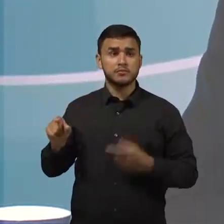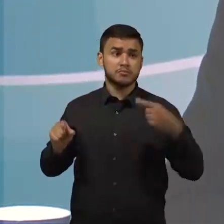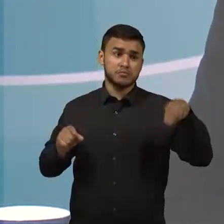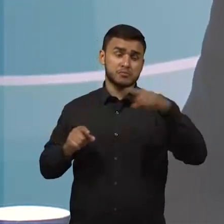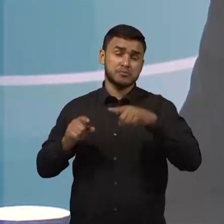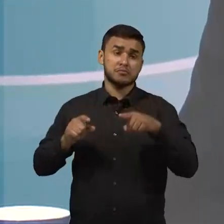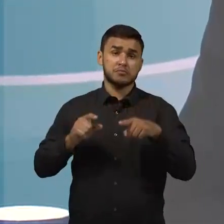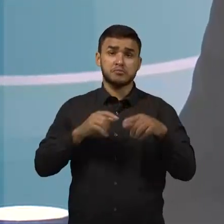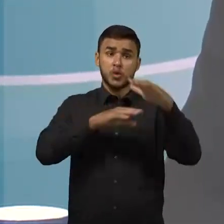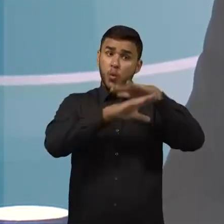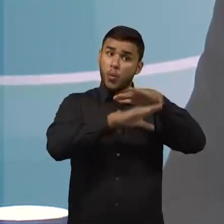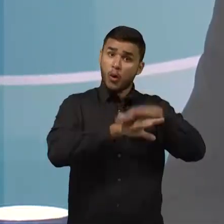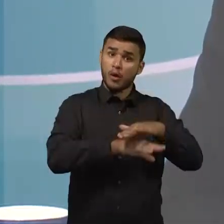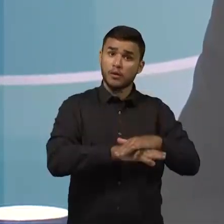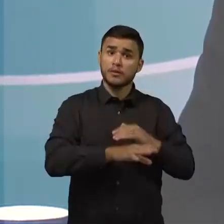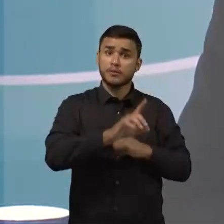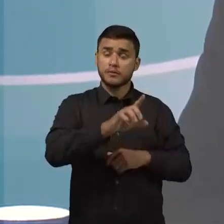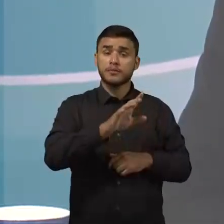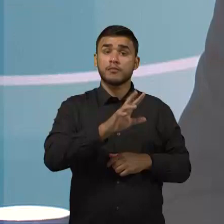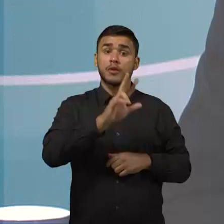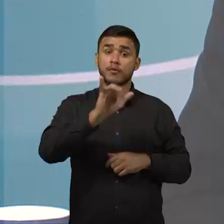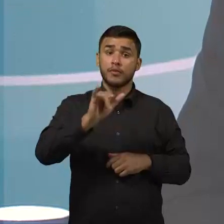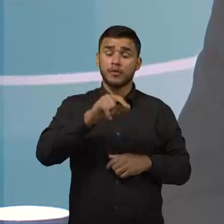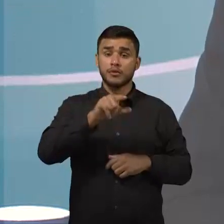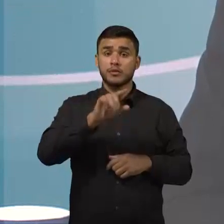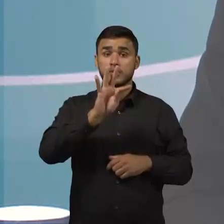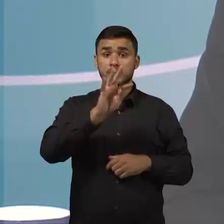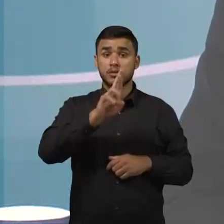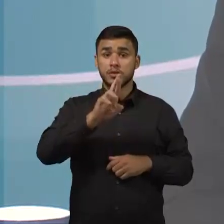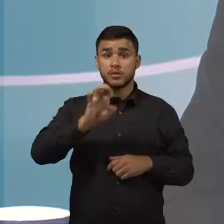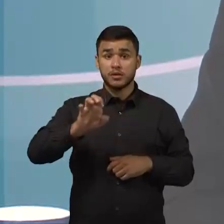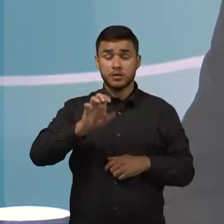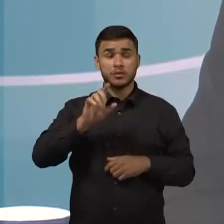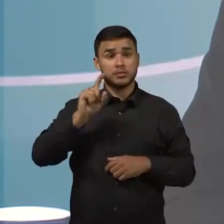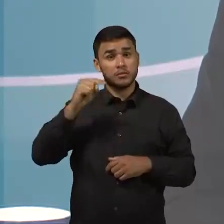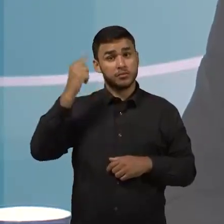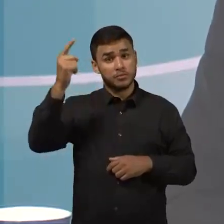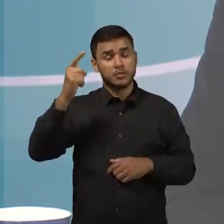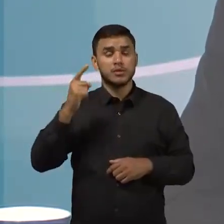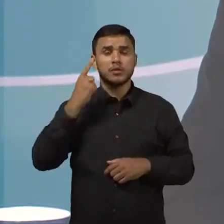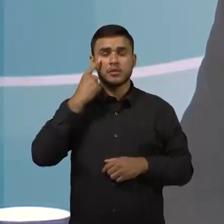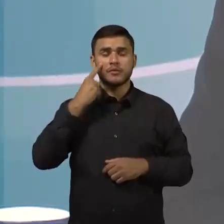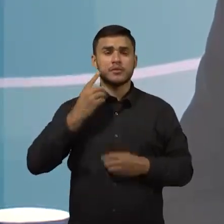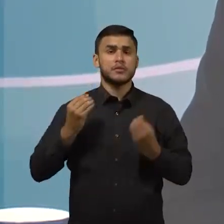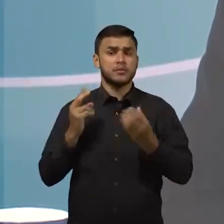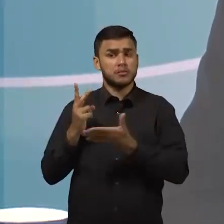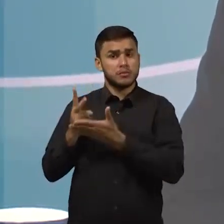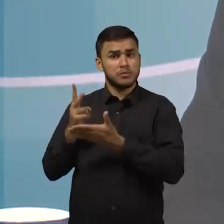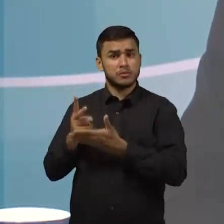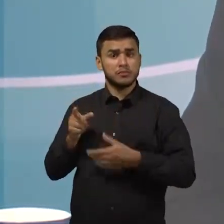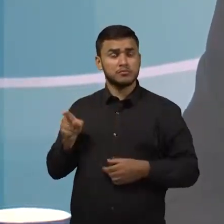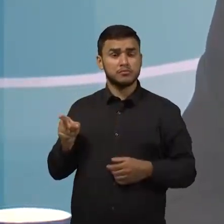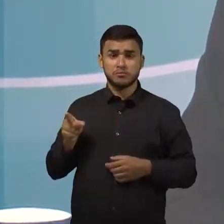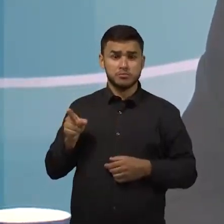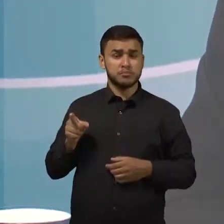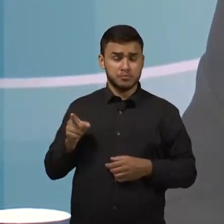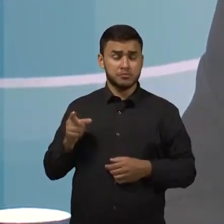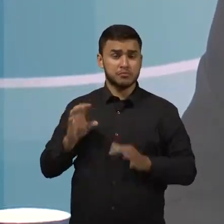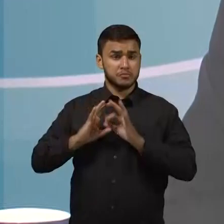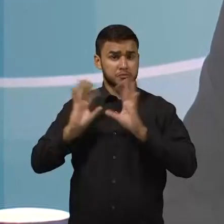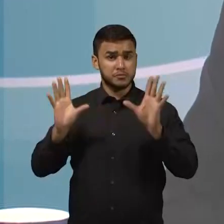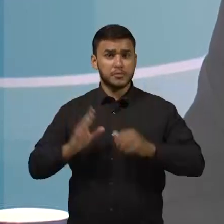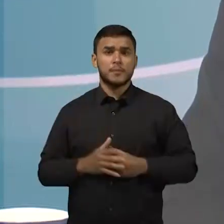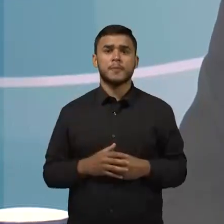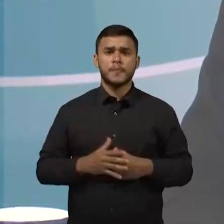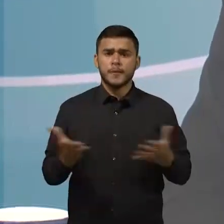os fatos, que suspenda a eventual decisão do TRE. Também só um ponto aqui. Hoje em dia todo mundo sabe qual vai ser o resultado das decisões,